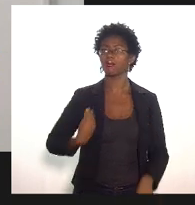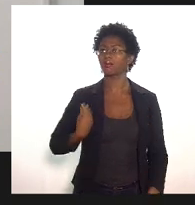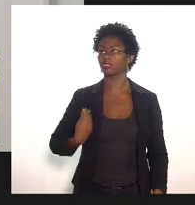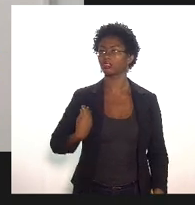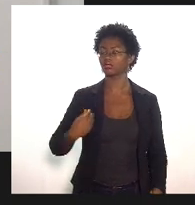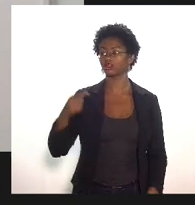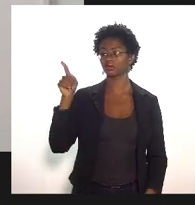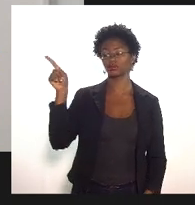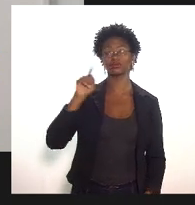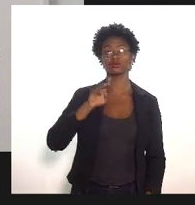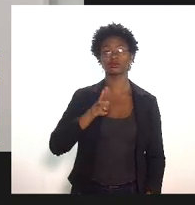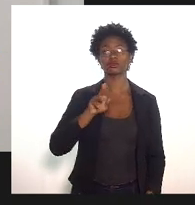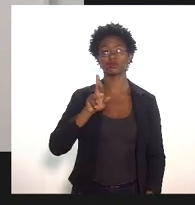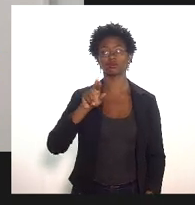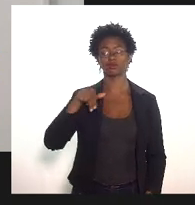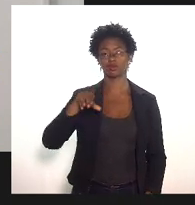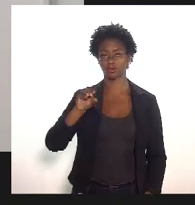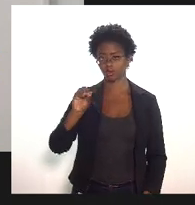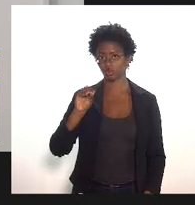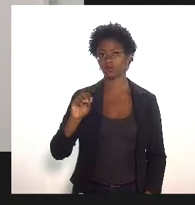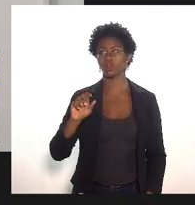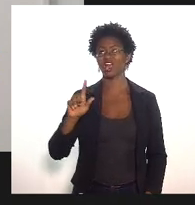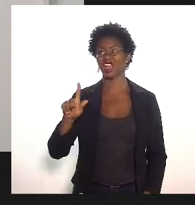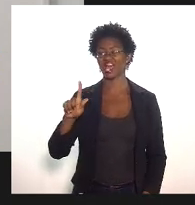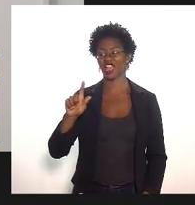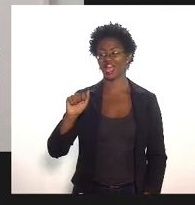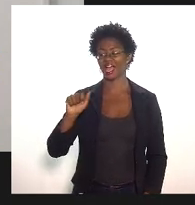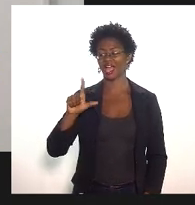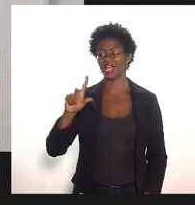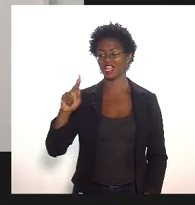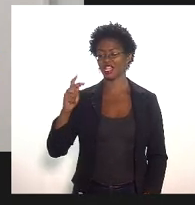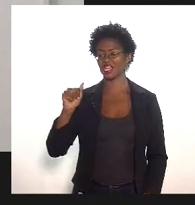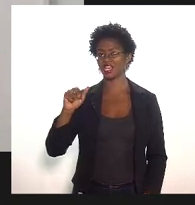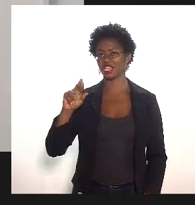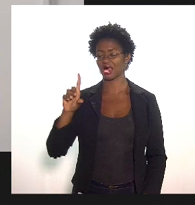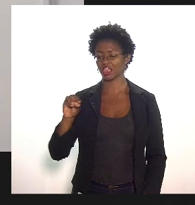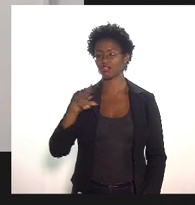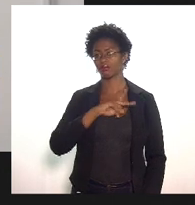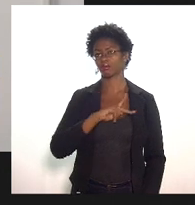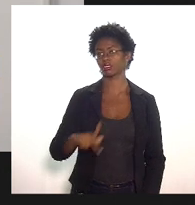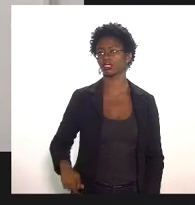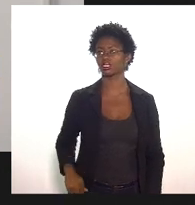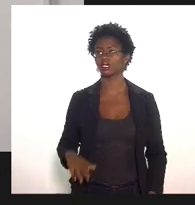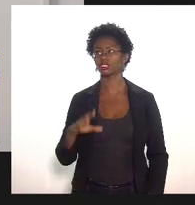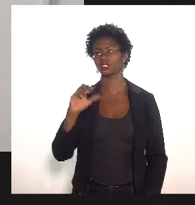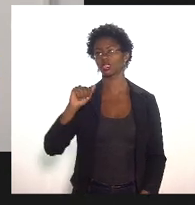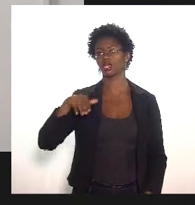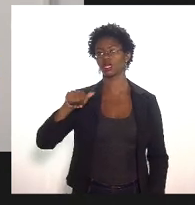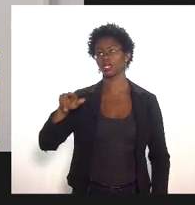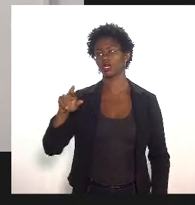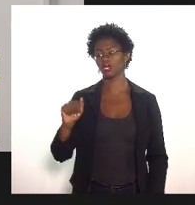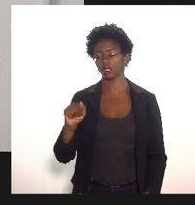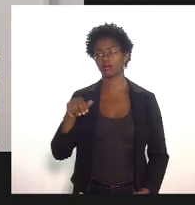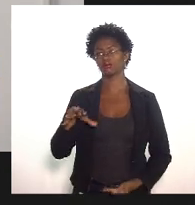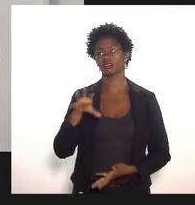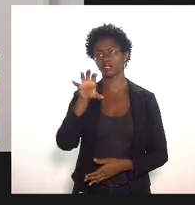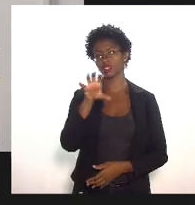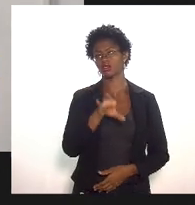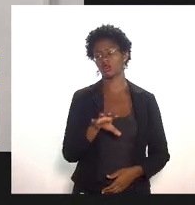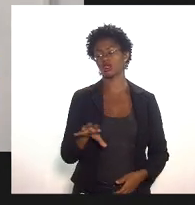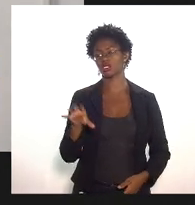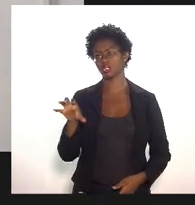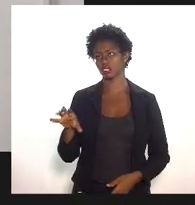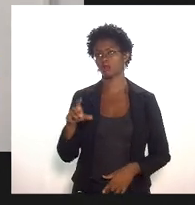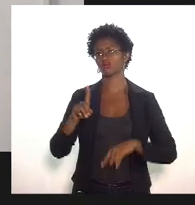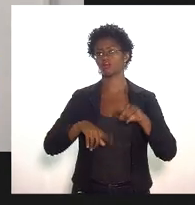Bruno Galhardo, da ABMAC, e também, né, presidente da Câmara Setorial de Equipamentos Navais, Offshore and Onshore, que ele se